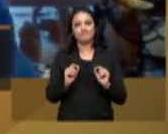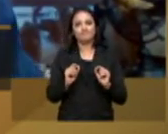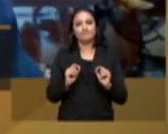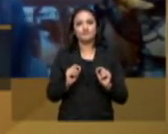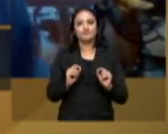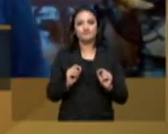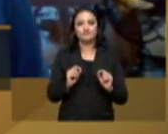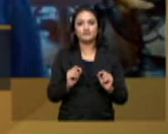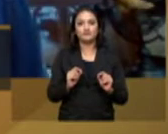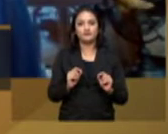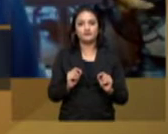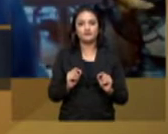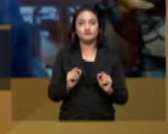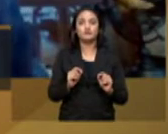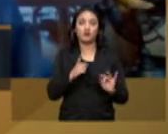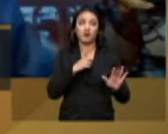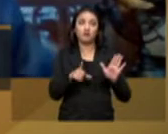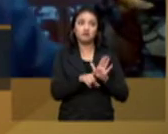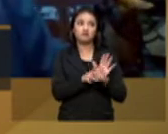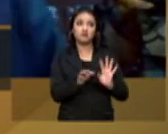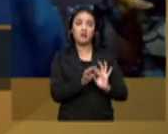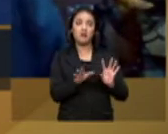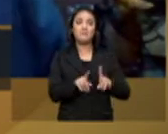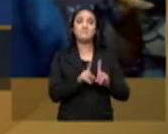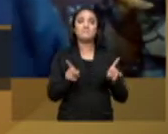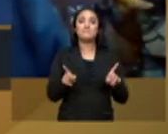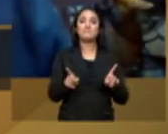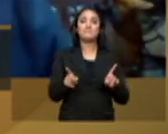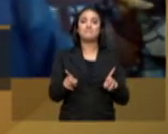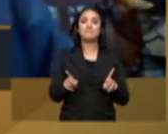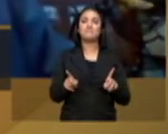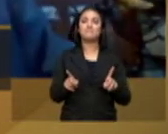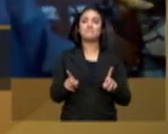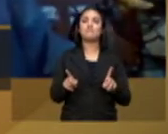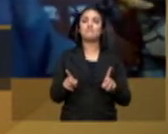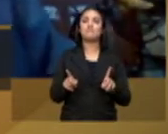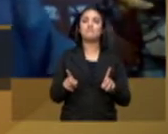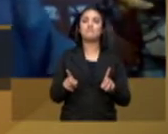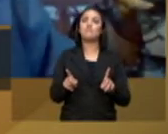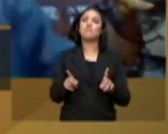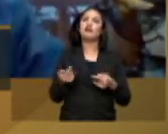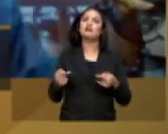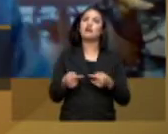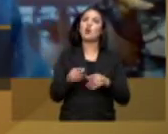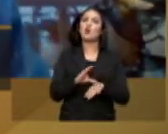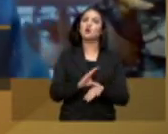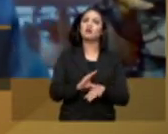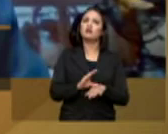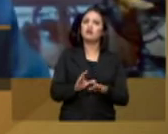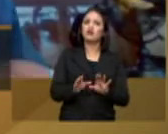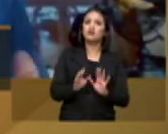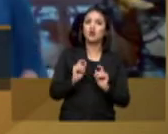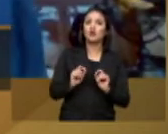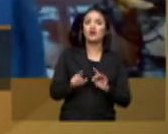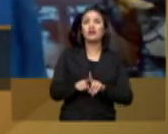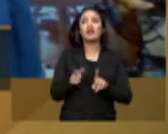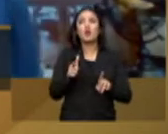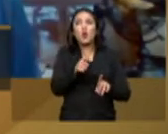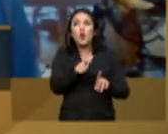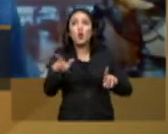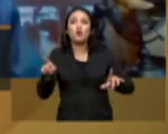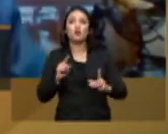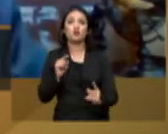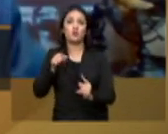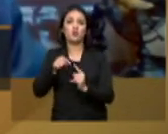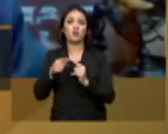dizer, suficiente, o fato é que a constitucionalidade concedida, ela em verdade leva em consideração outros